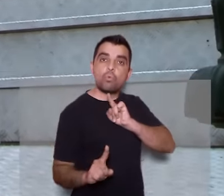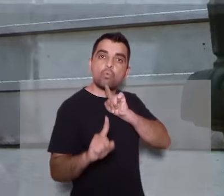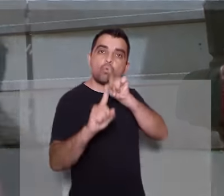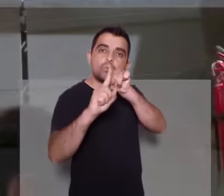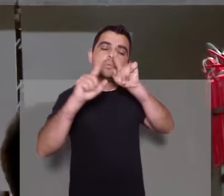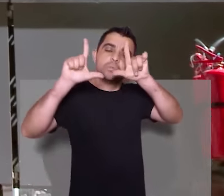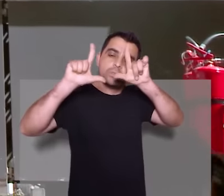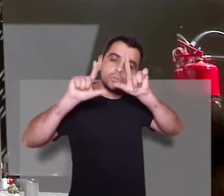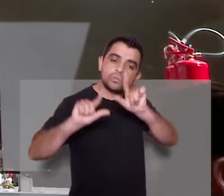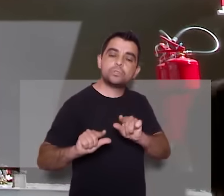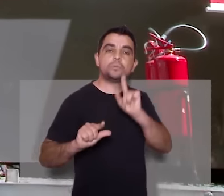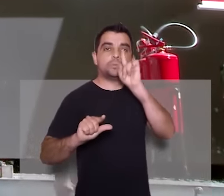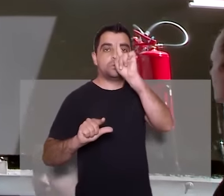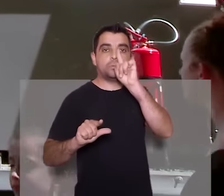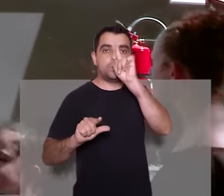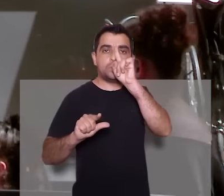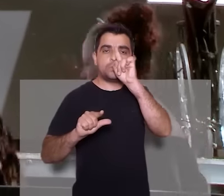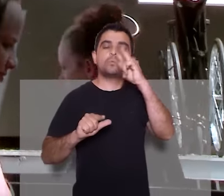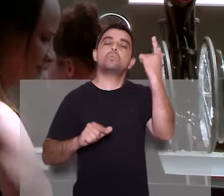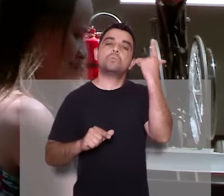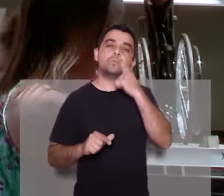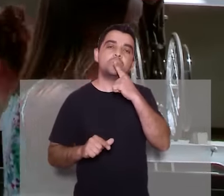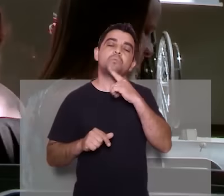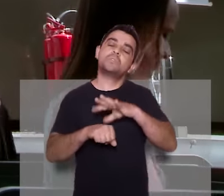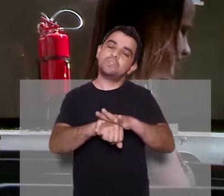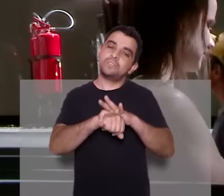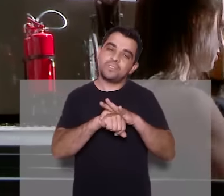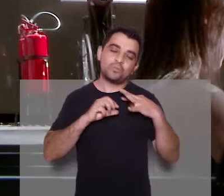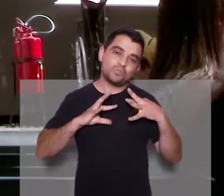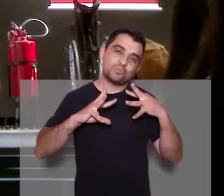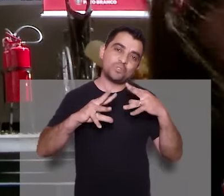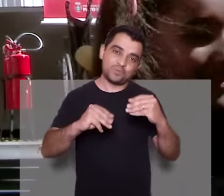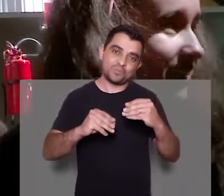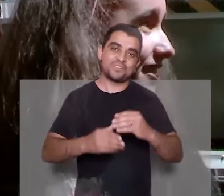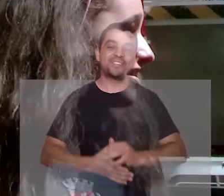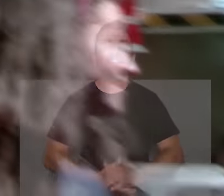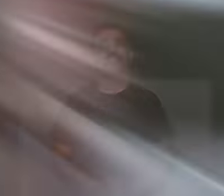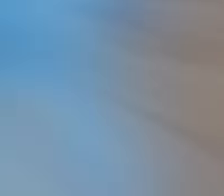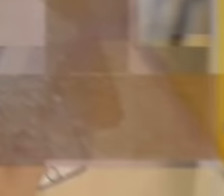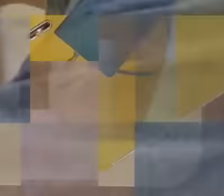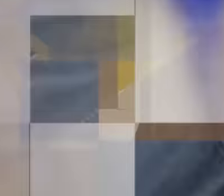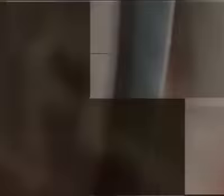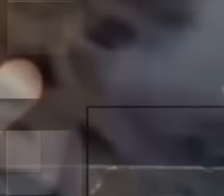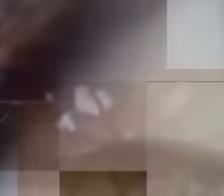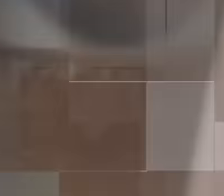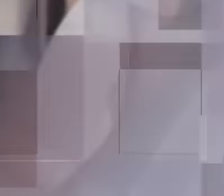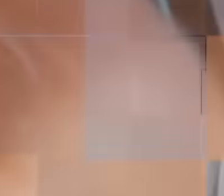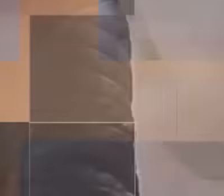asseguradas, com o objetivo de reduzir riscos em prol da segurança e bem-estar de todos.